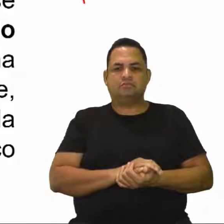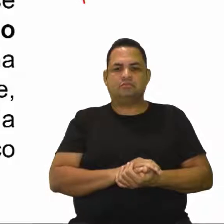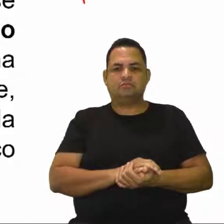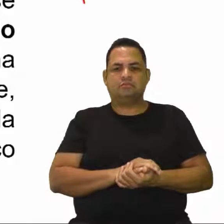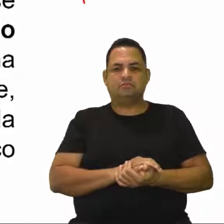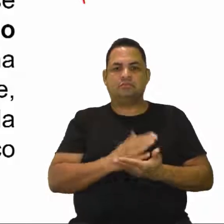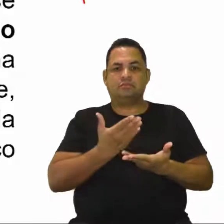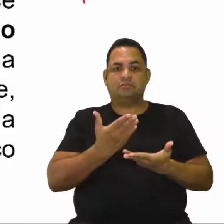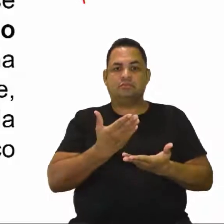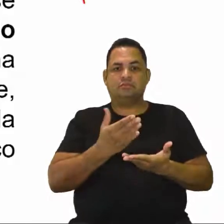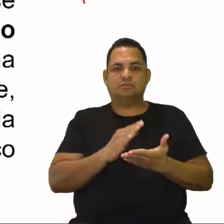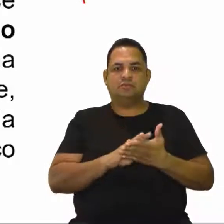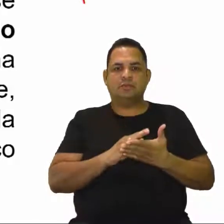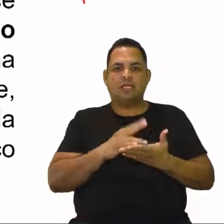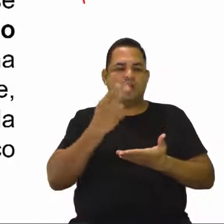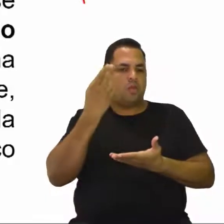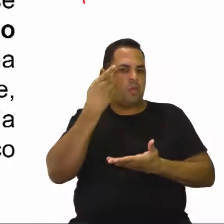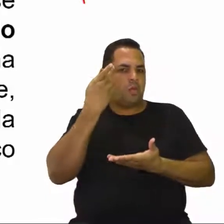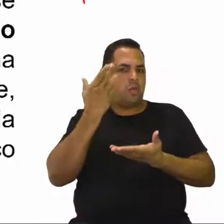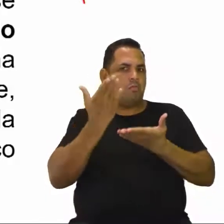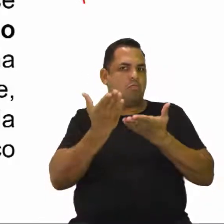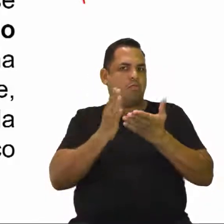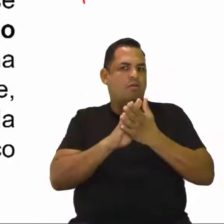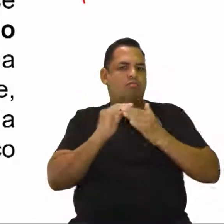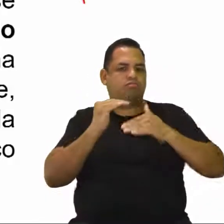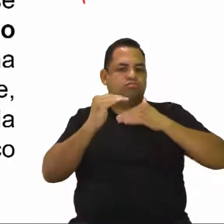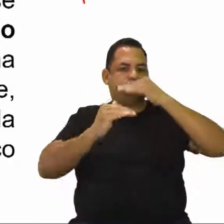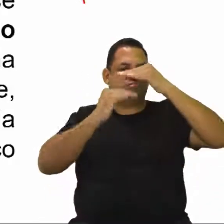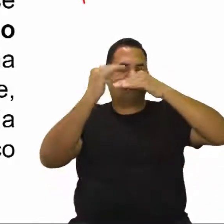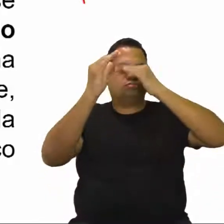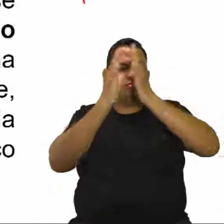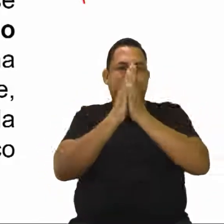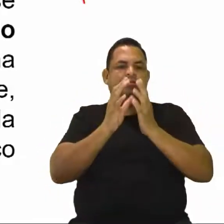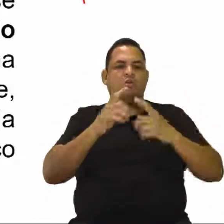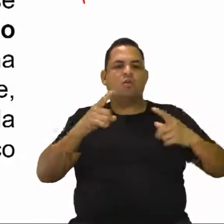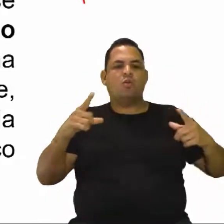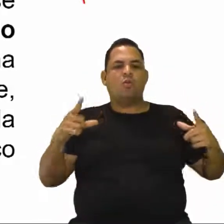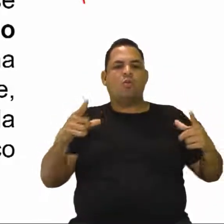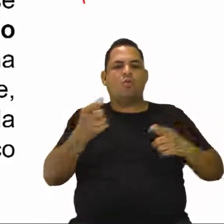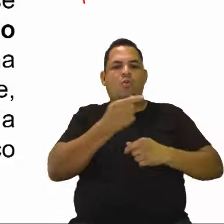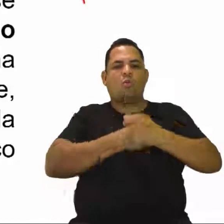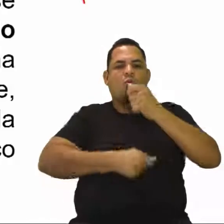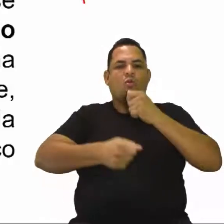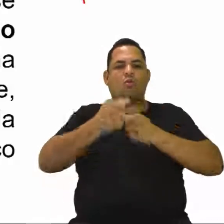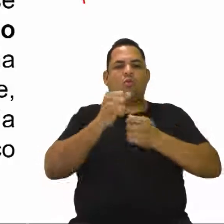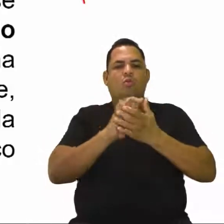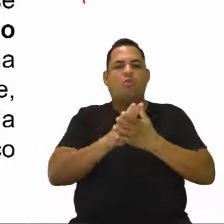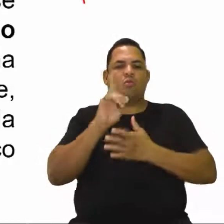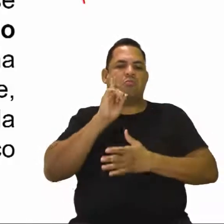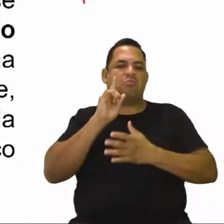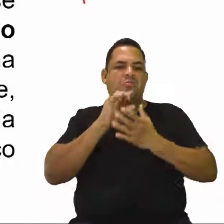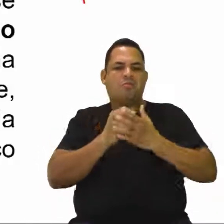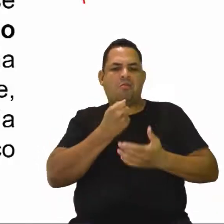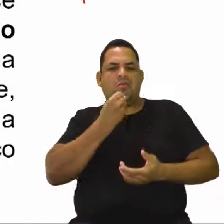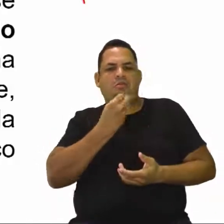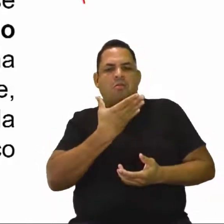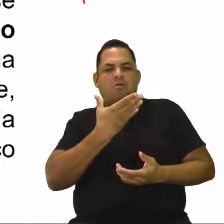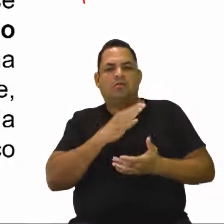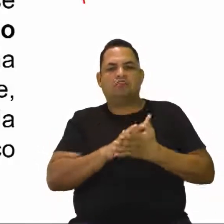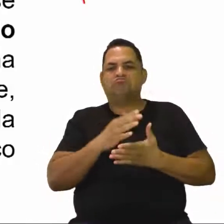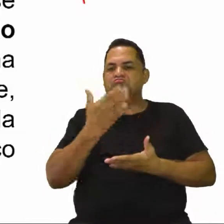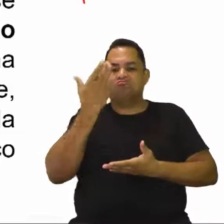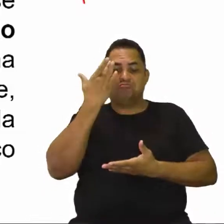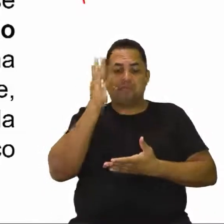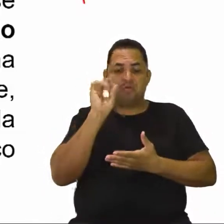a tendência do crescimento econômico americano foi muito satisfatório. Então, não sabia o que era uma crise. Só